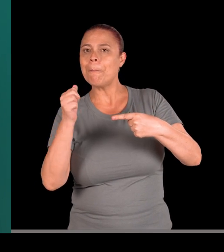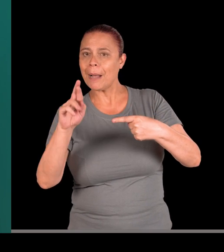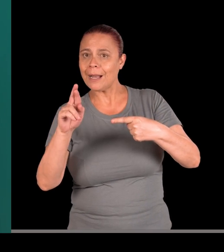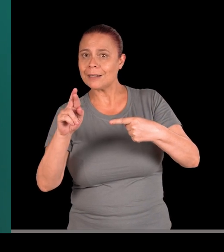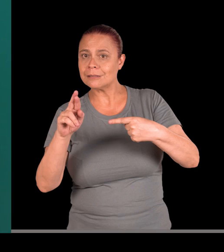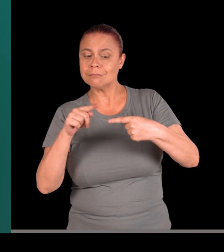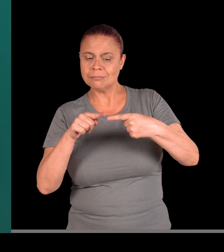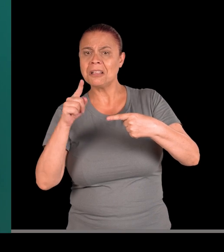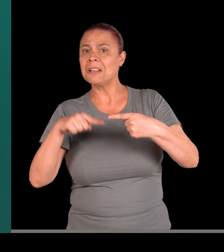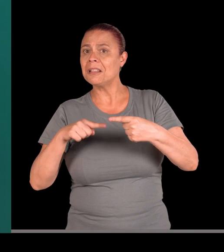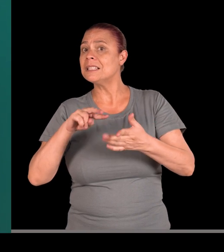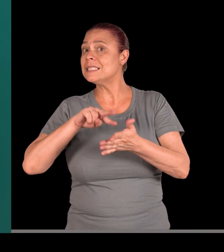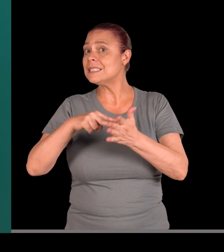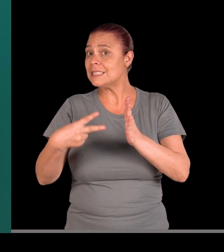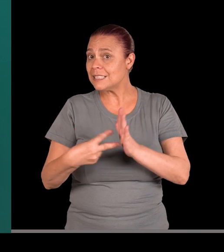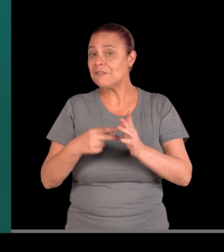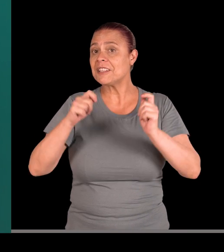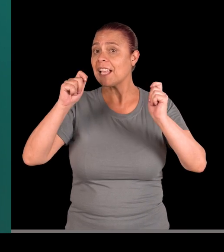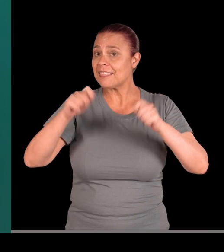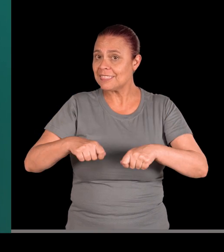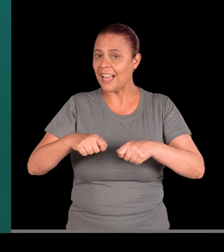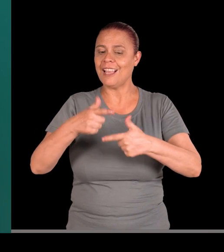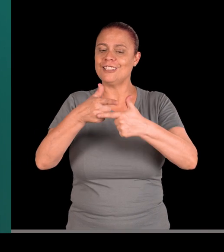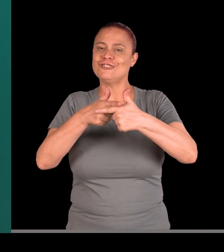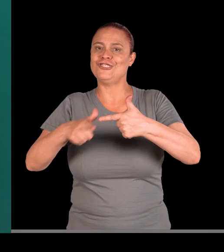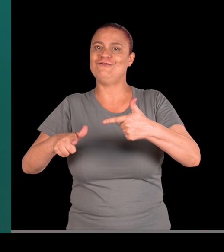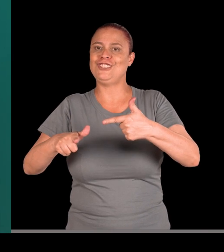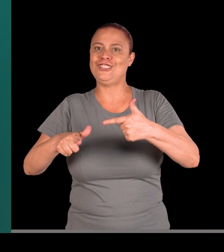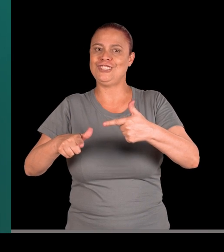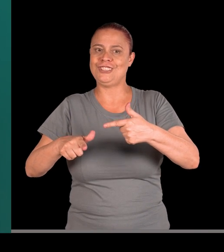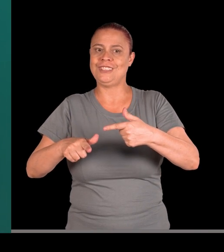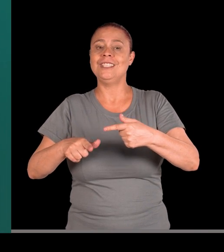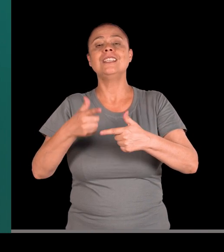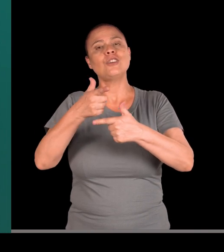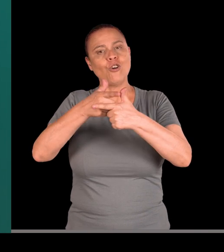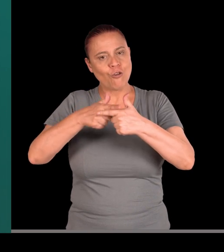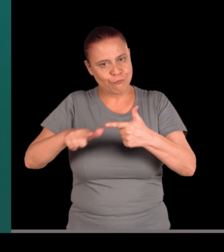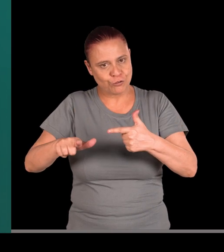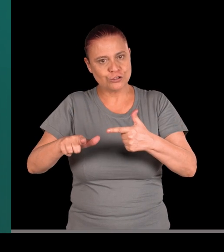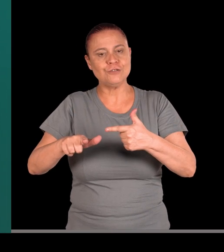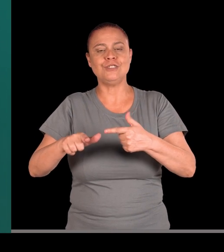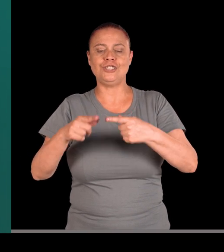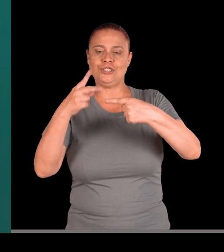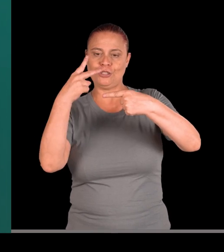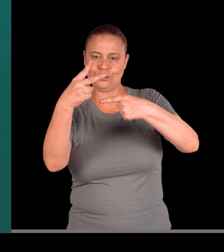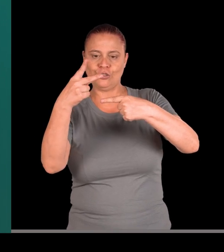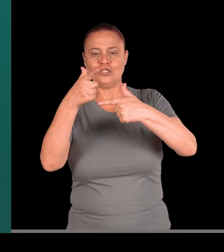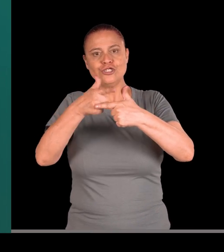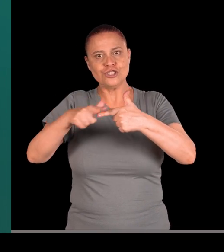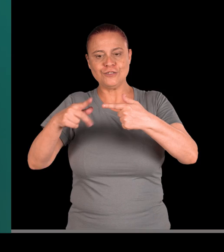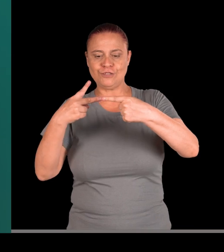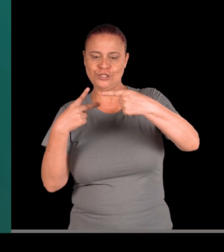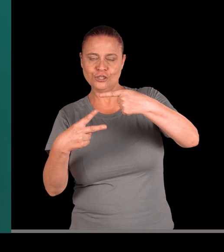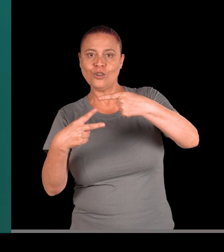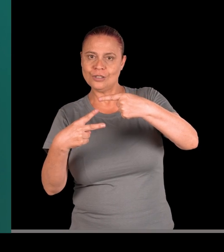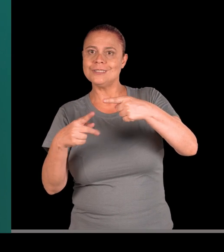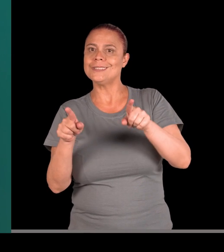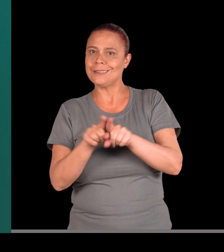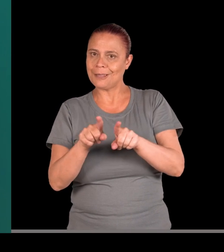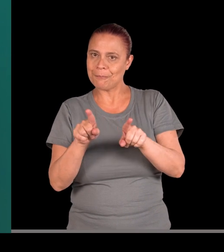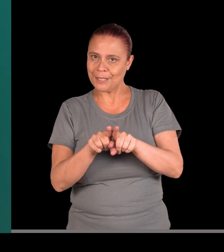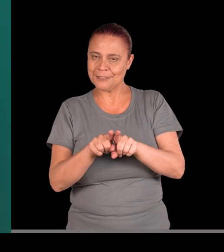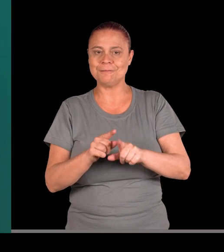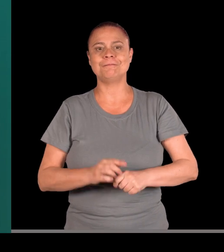são pares. Se os dois são pares, eu posso simplificar. Então, eu vou dividir tanto o numerador quanto o